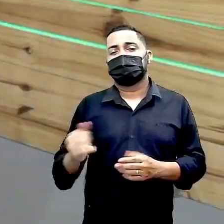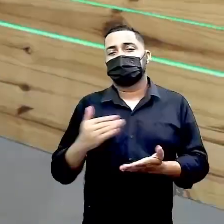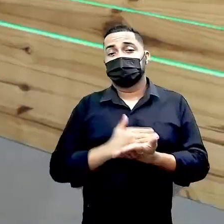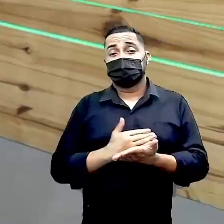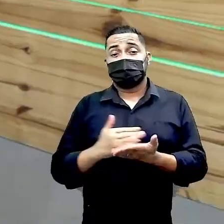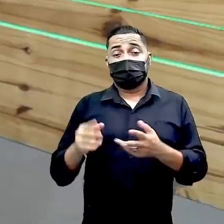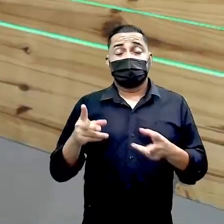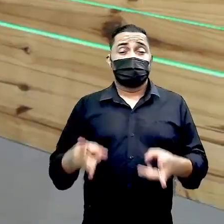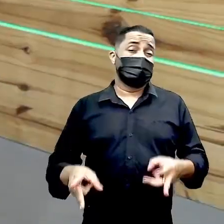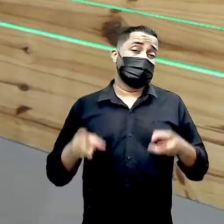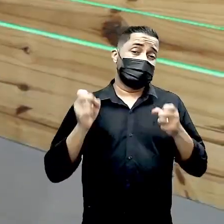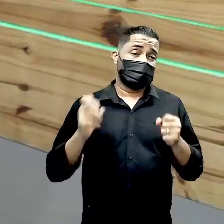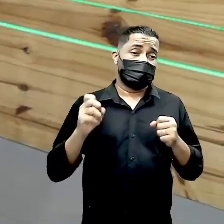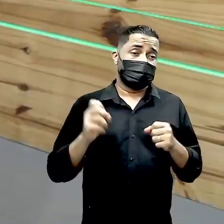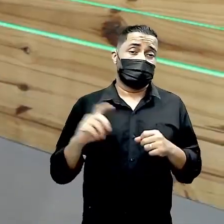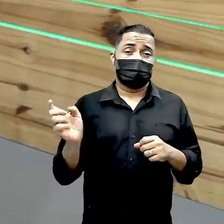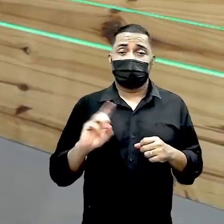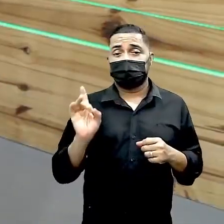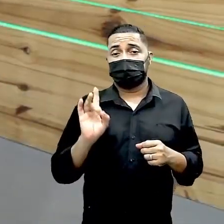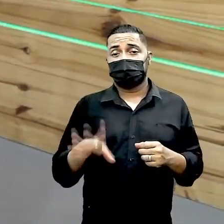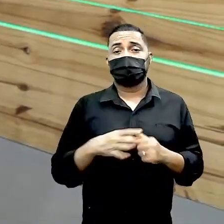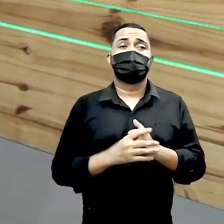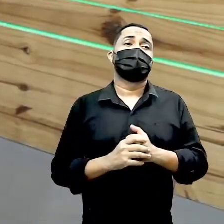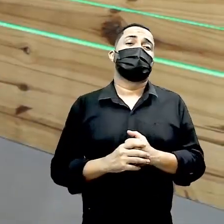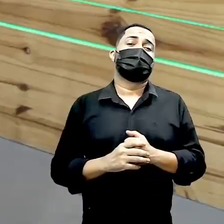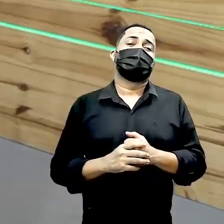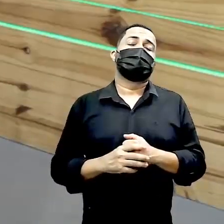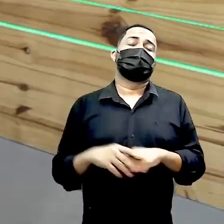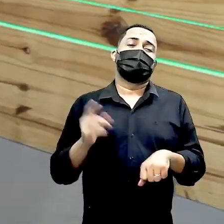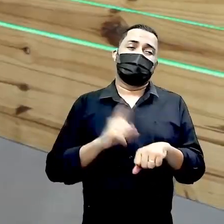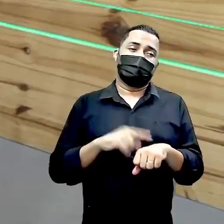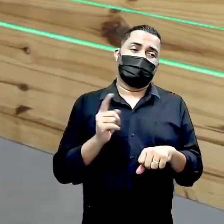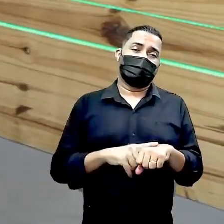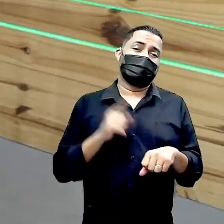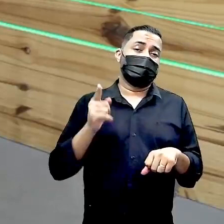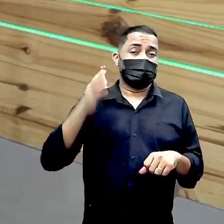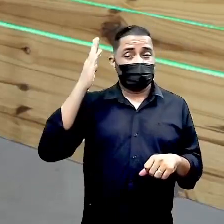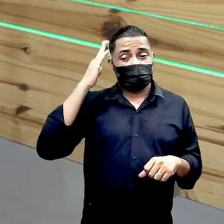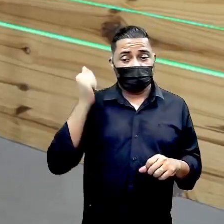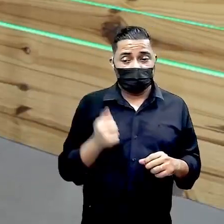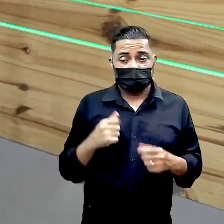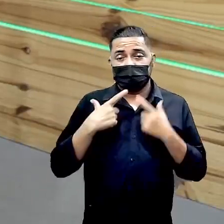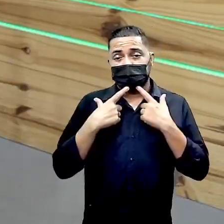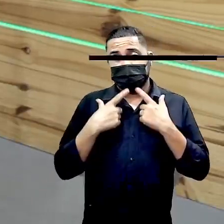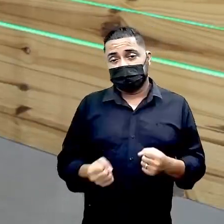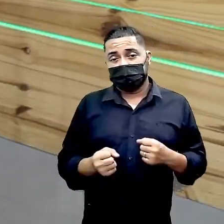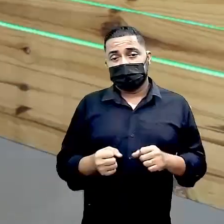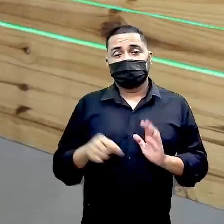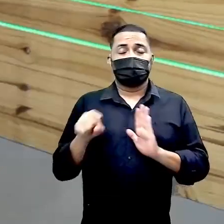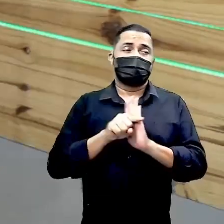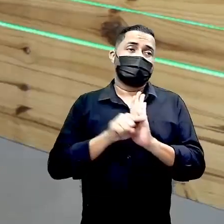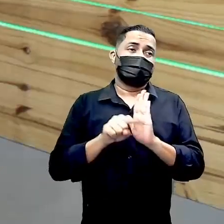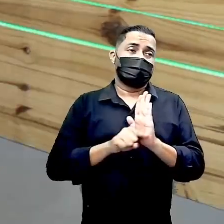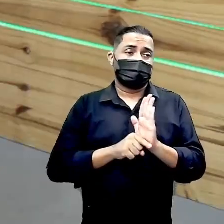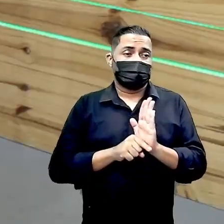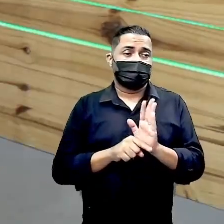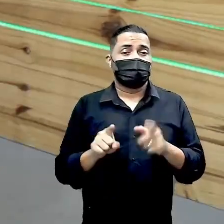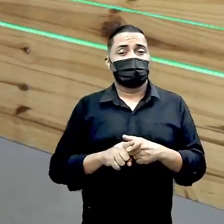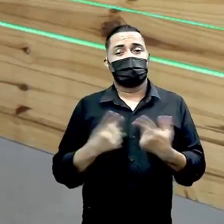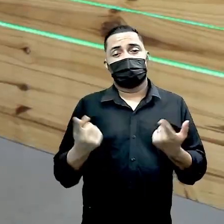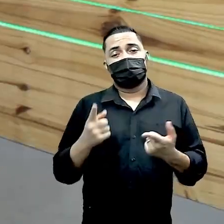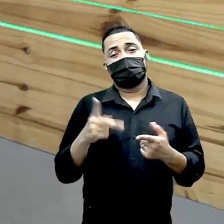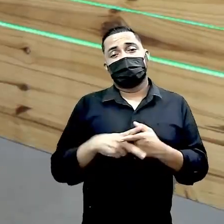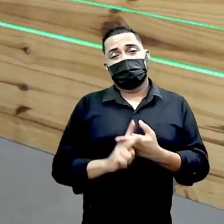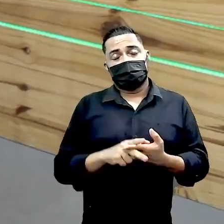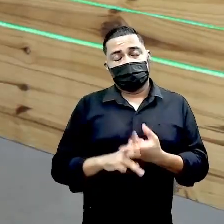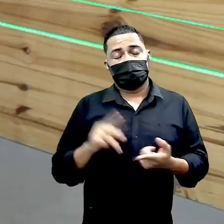a perceber que não é só o momento de você saber a linguagem de programação, mas essas